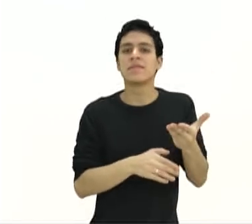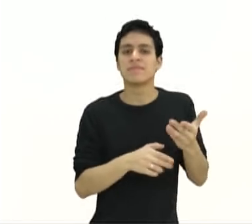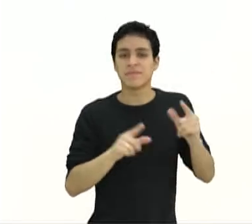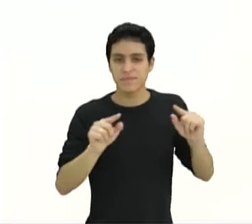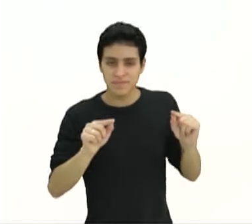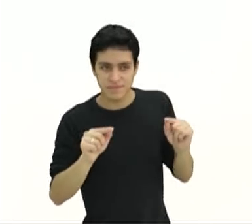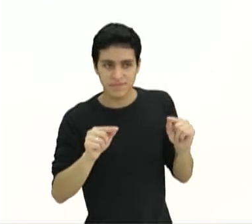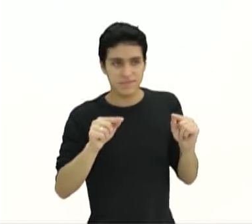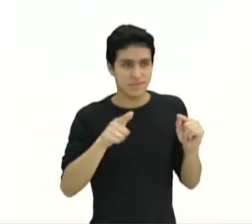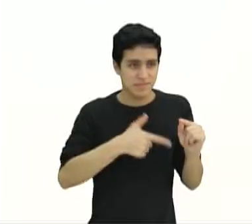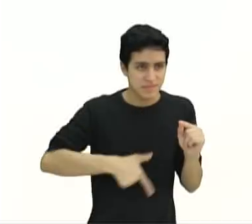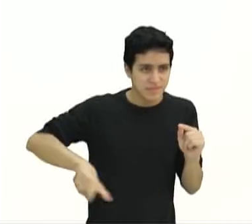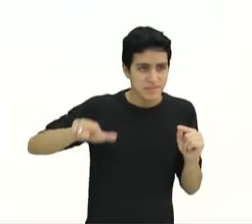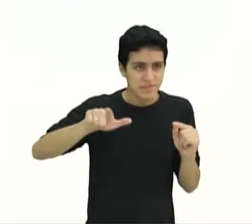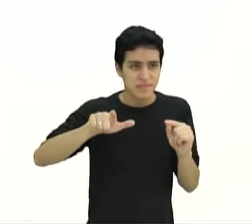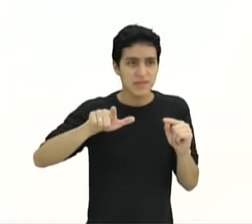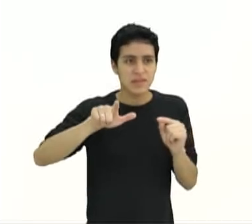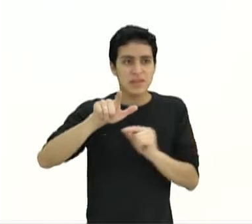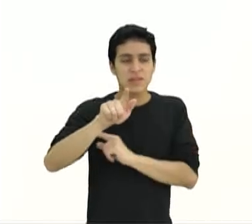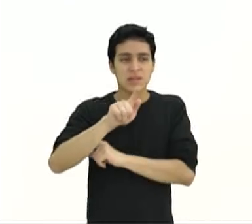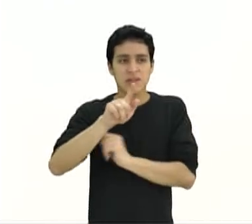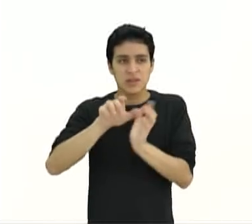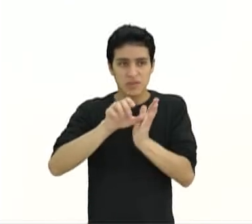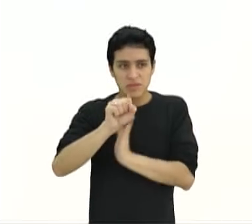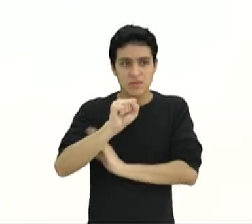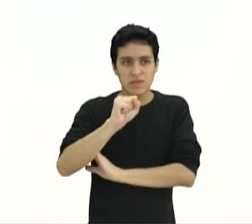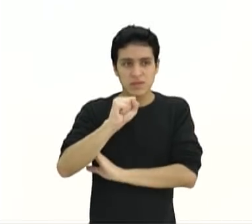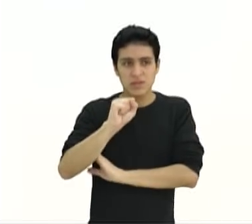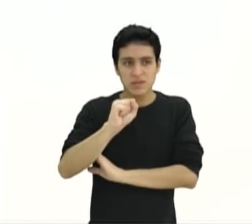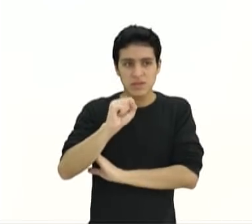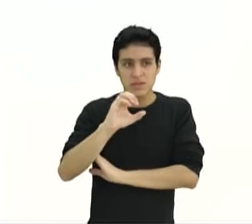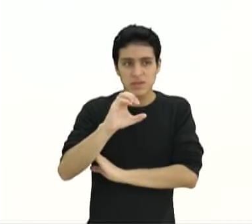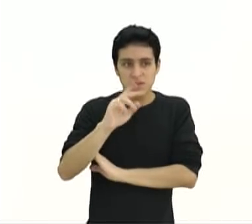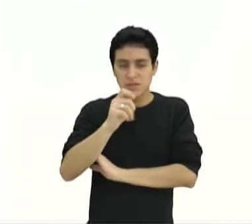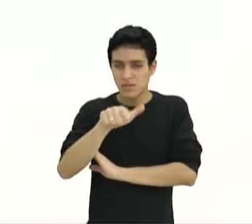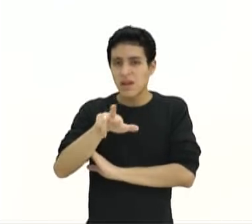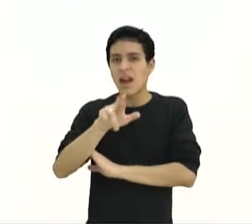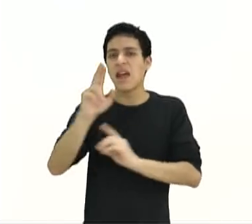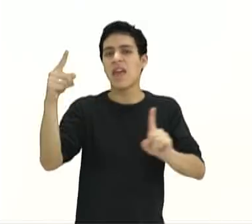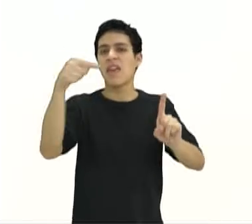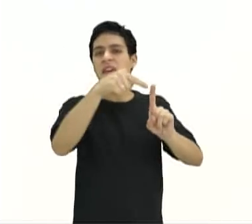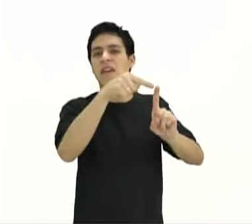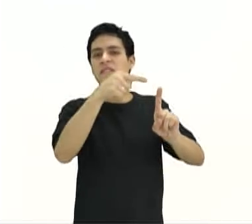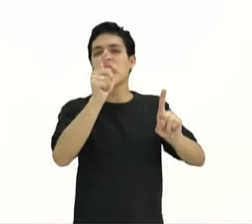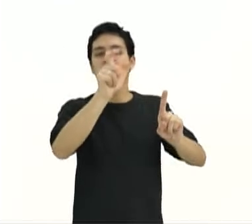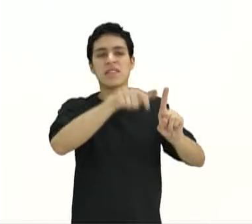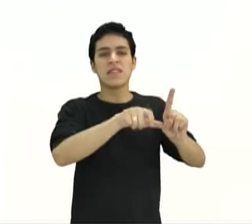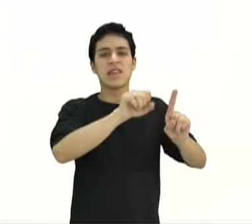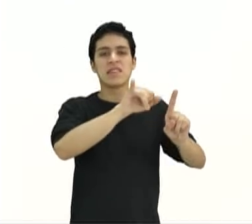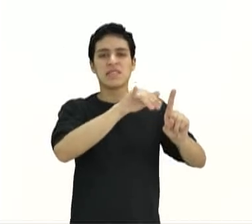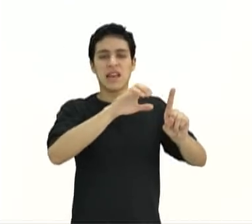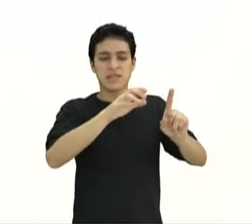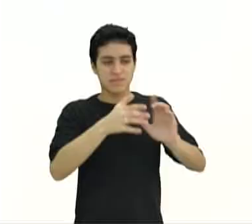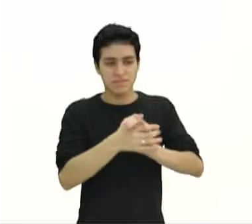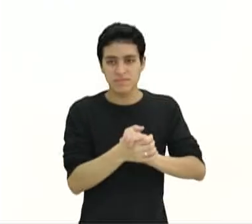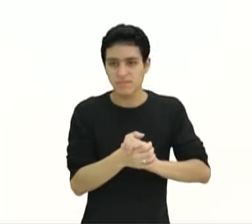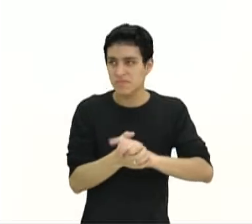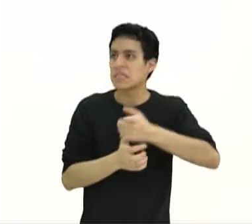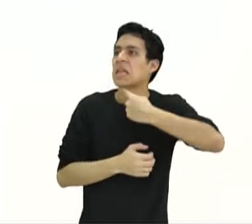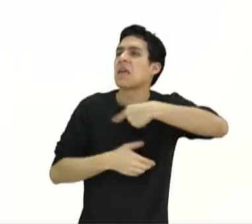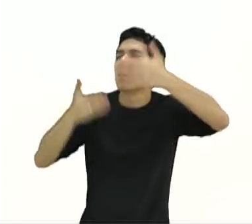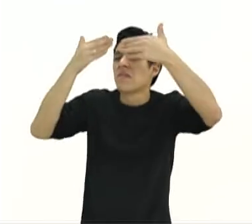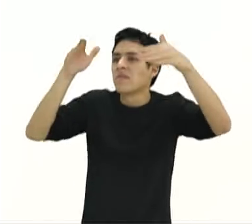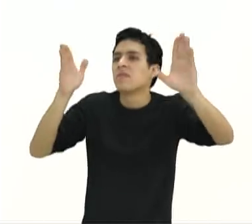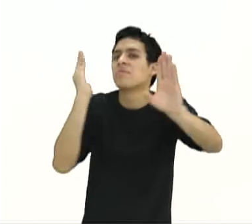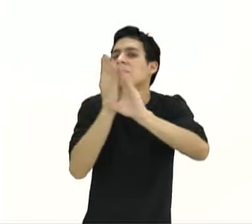Google Scholar é uma referência a Sir Isaac Newton. Se eu vi mais longe, foi por estar sobre